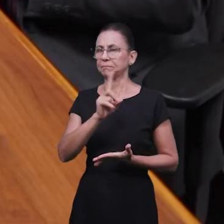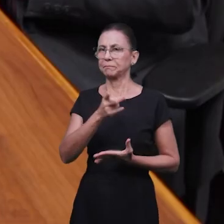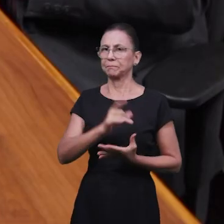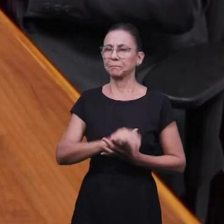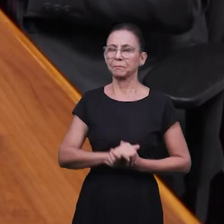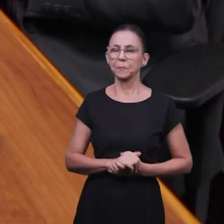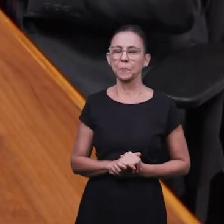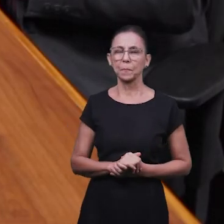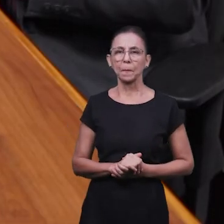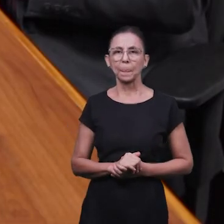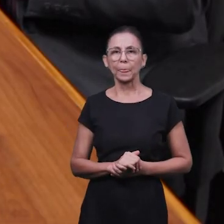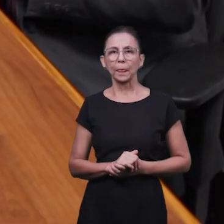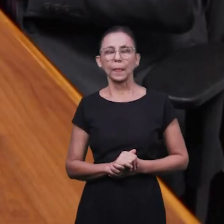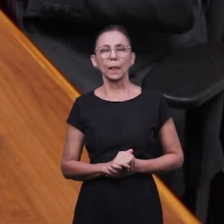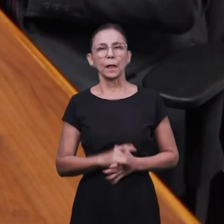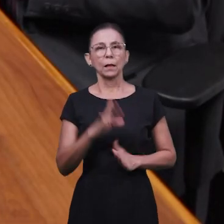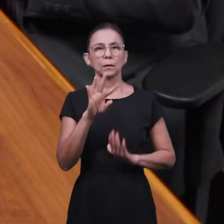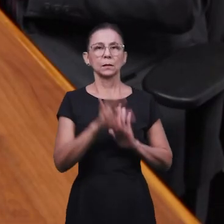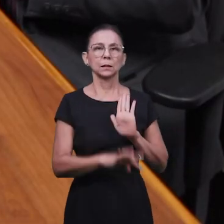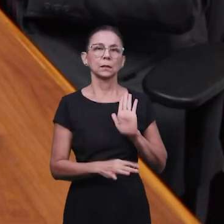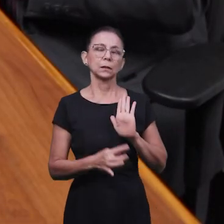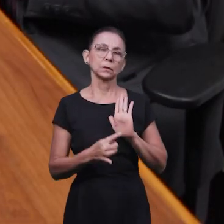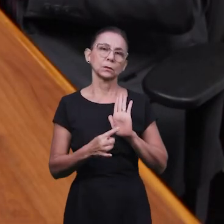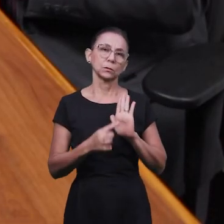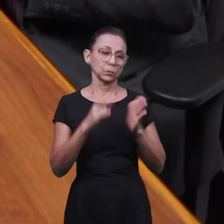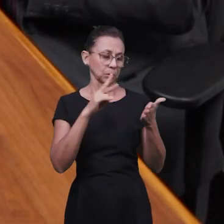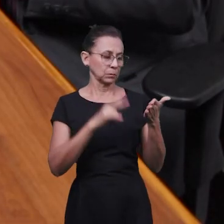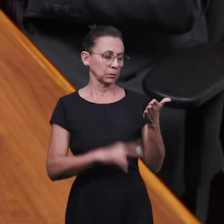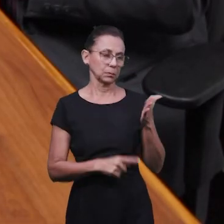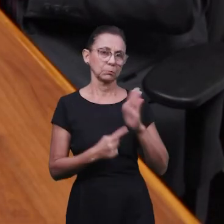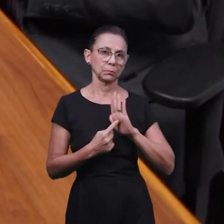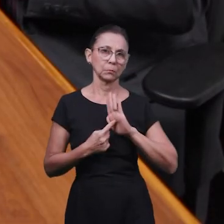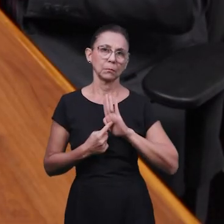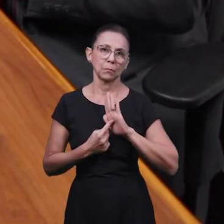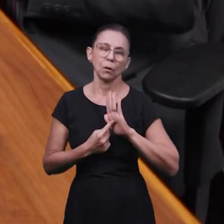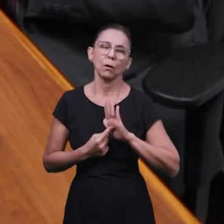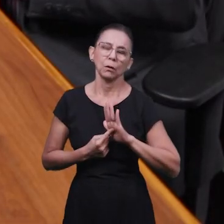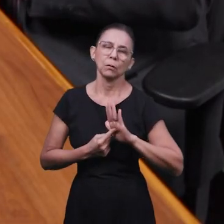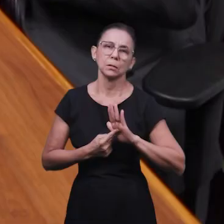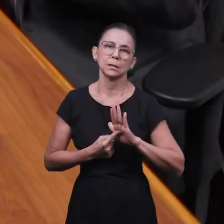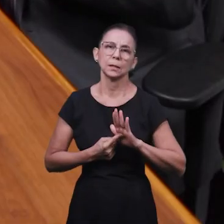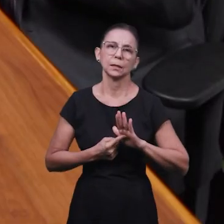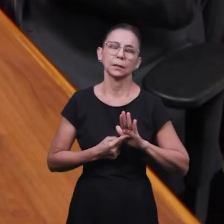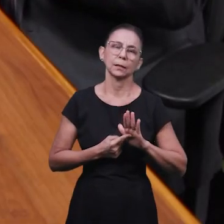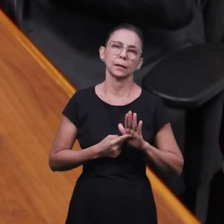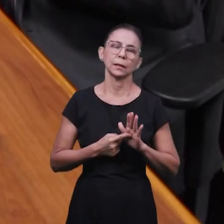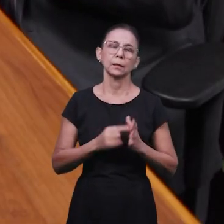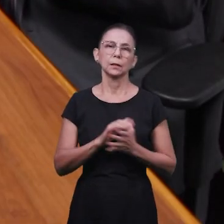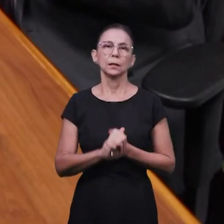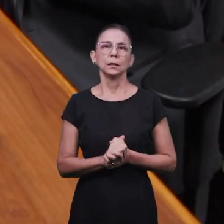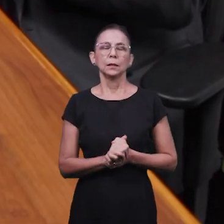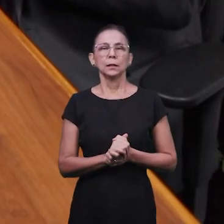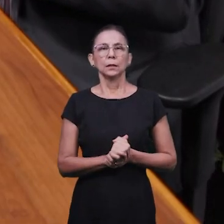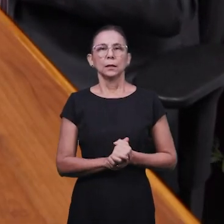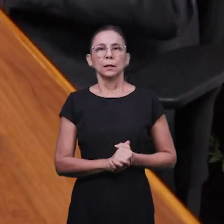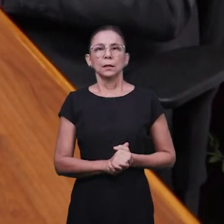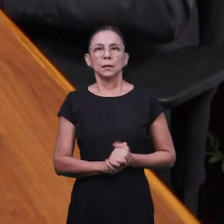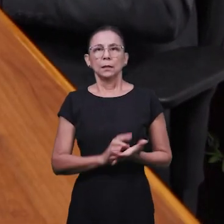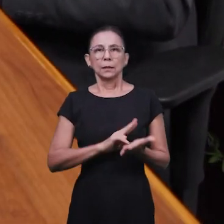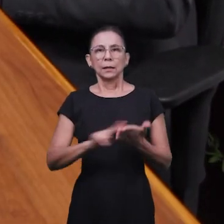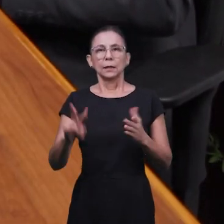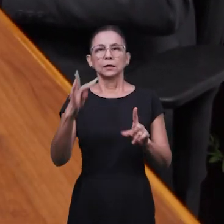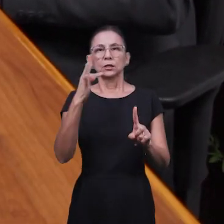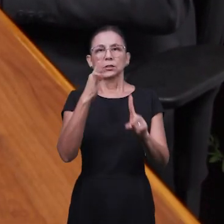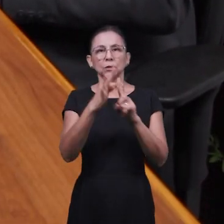esse texto que nós lemos aqui, e há um texto também que nós gostaria de mencionar, que está lá na carta de Timóteo.